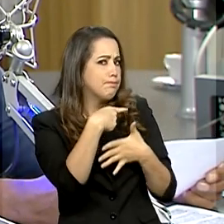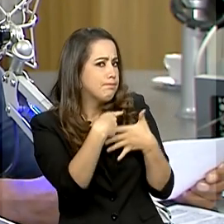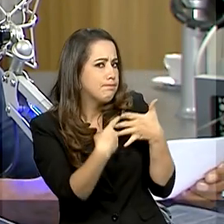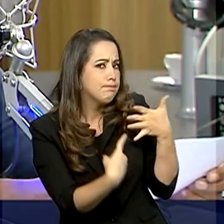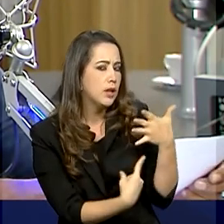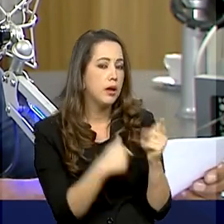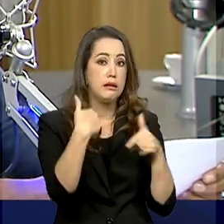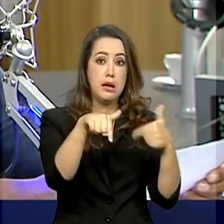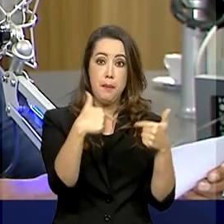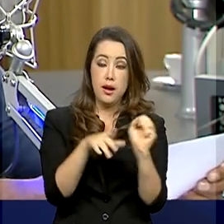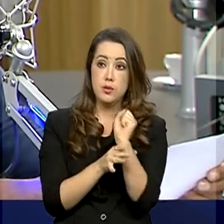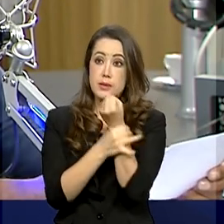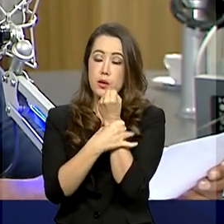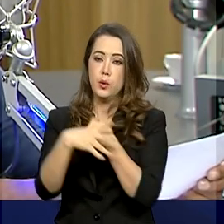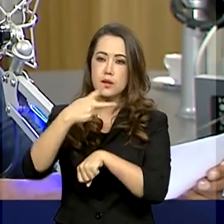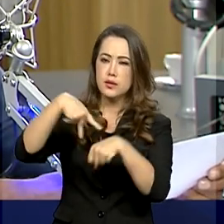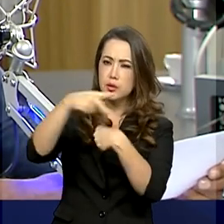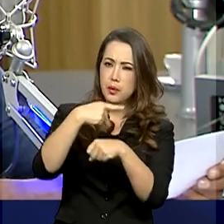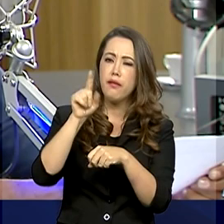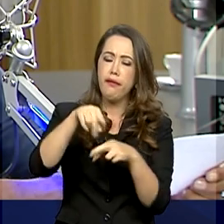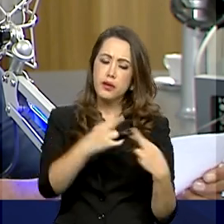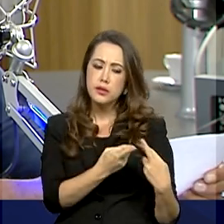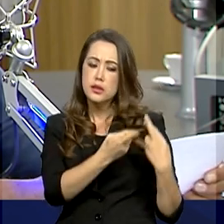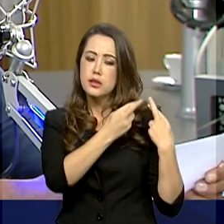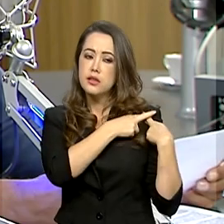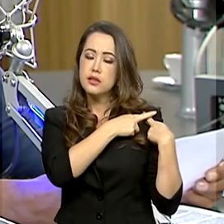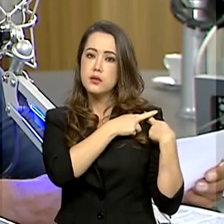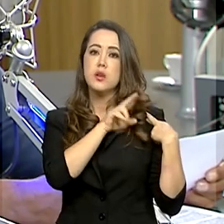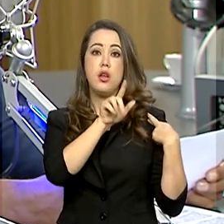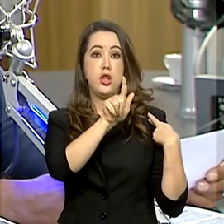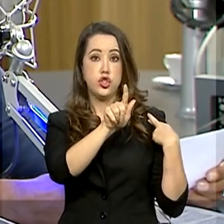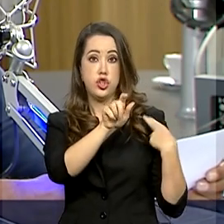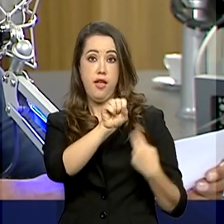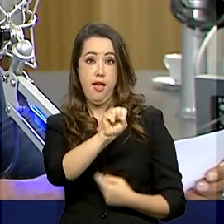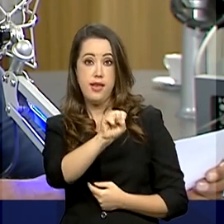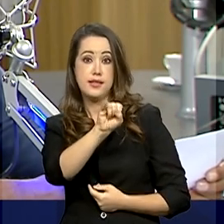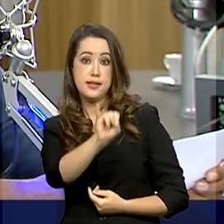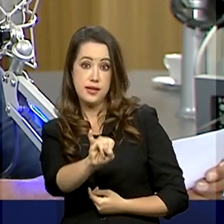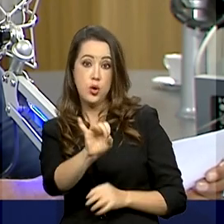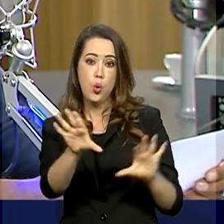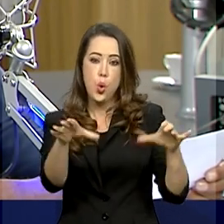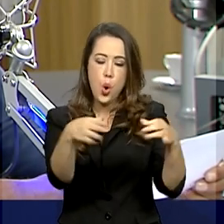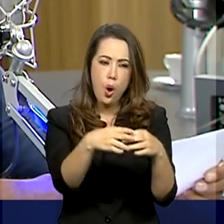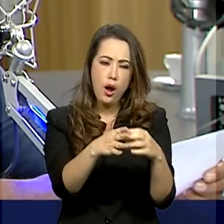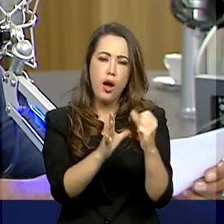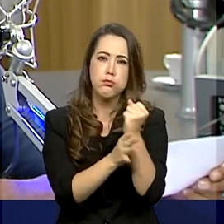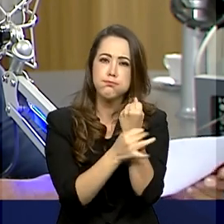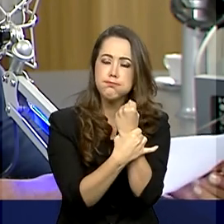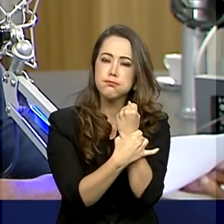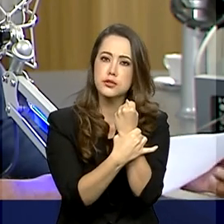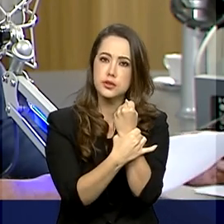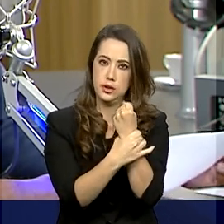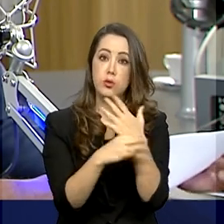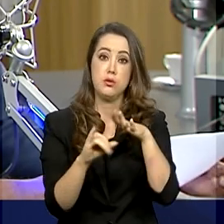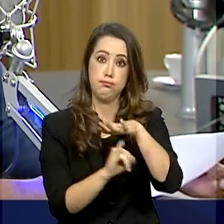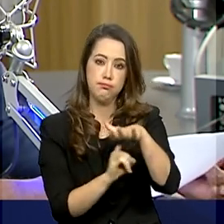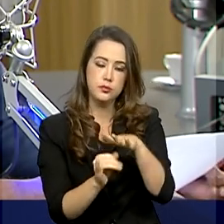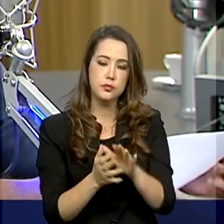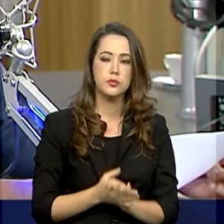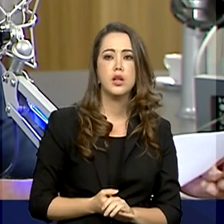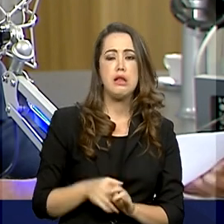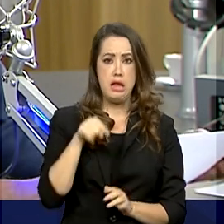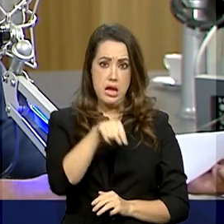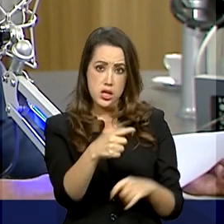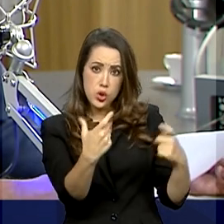a segurança do país que são responsabilidade do gps o gabinete de segurança institucional gsi